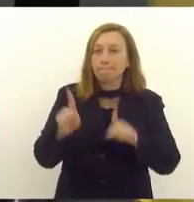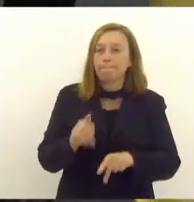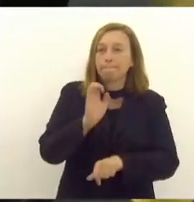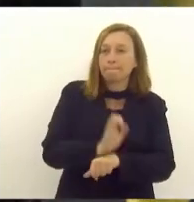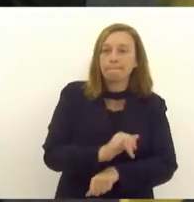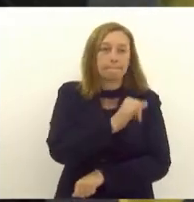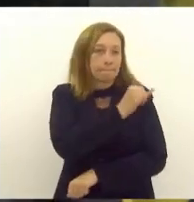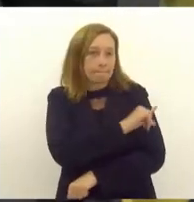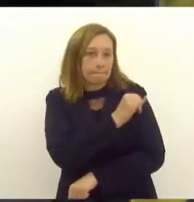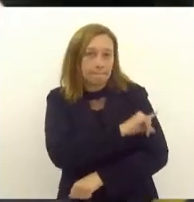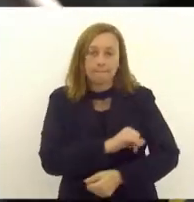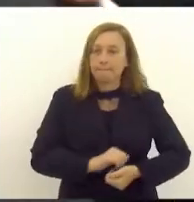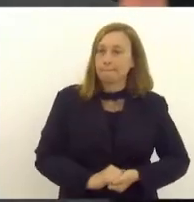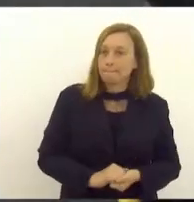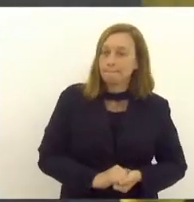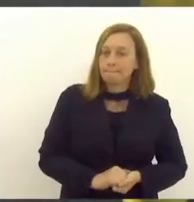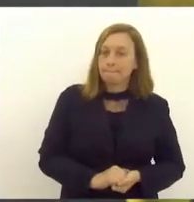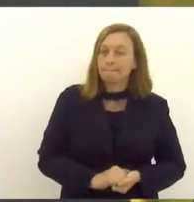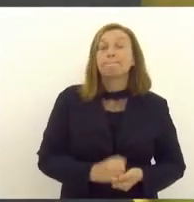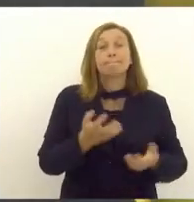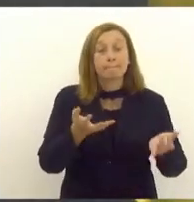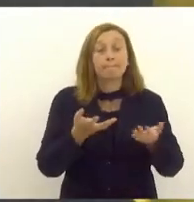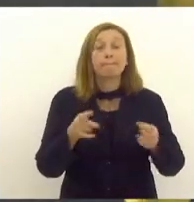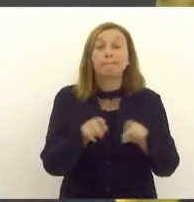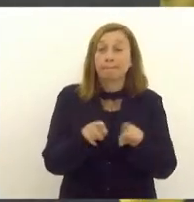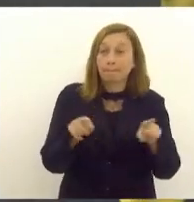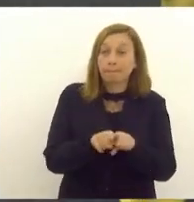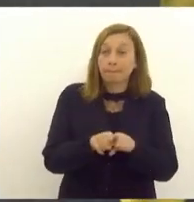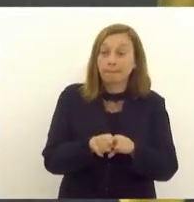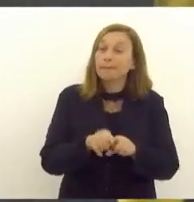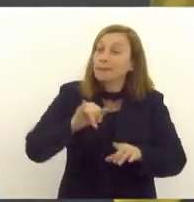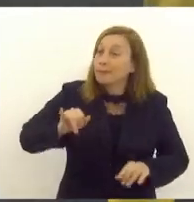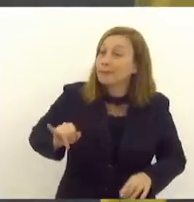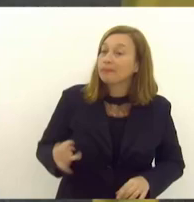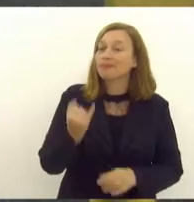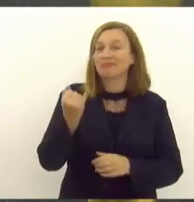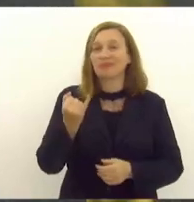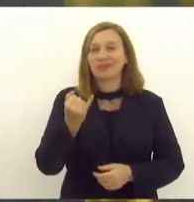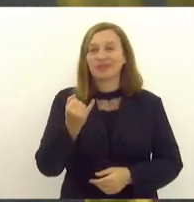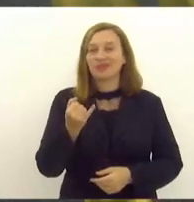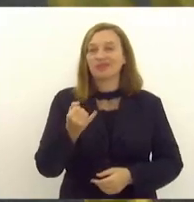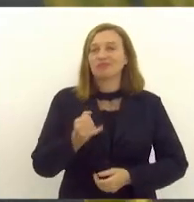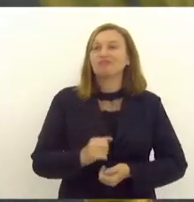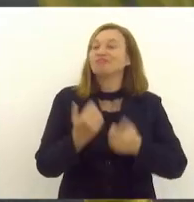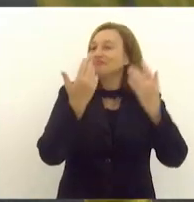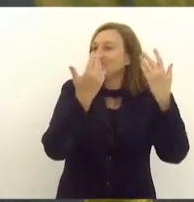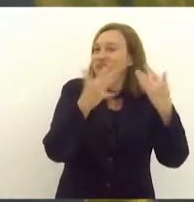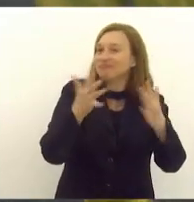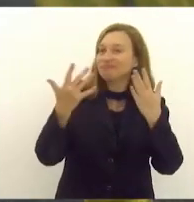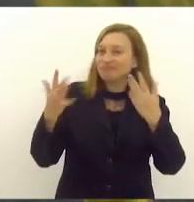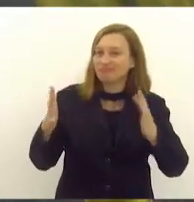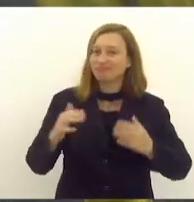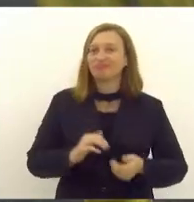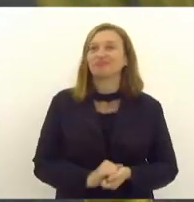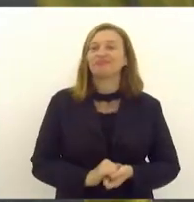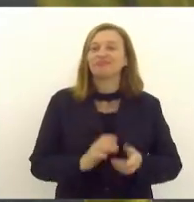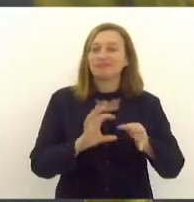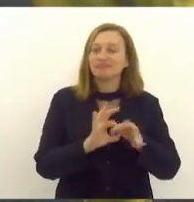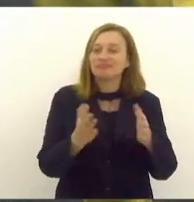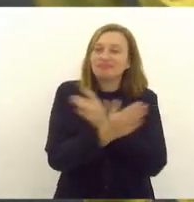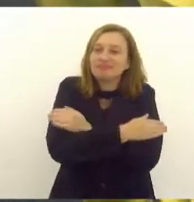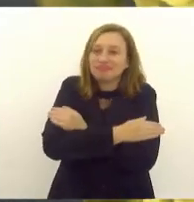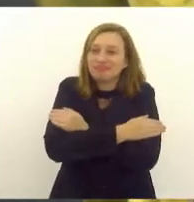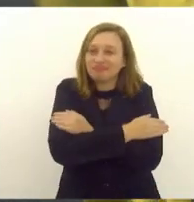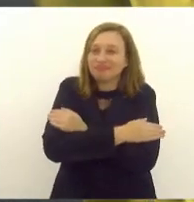nosso Estado do Rio de Janeiro e queria também aproveitar fazer uma saudação e deixar um